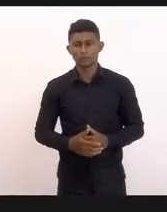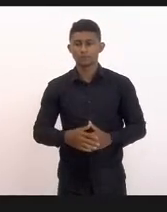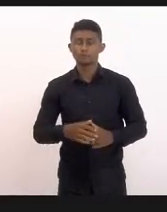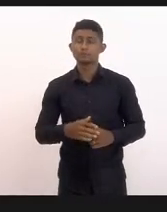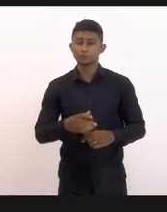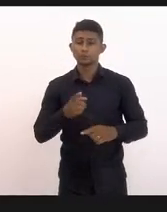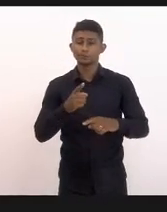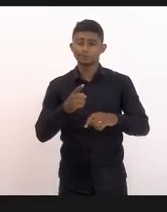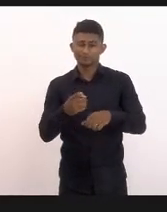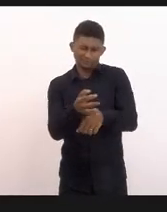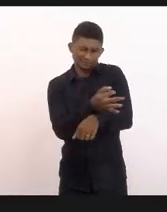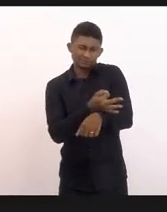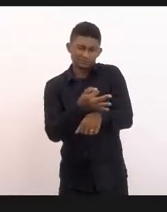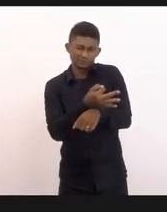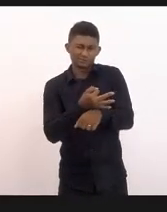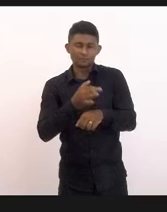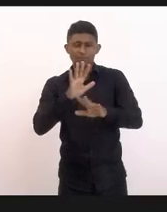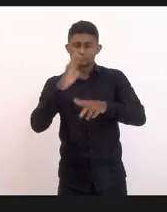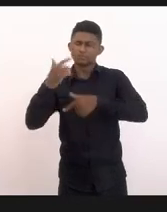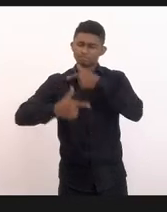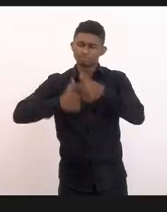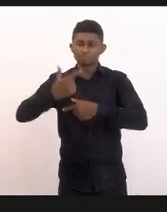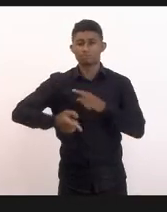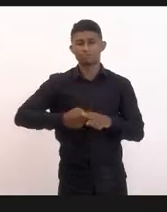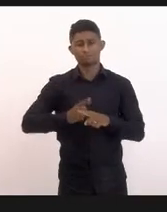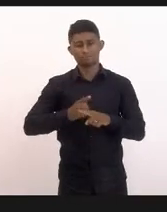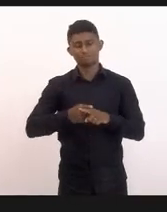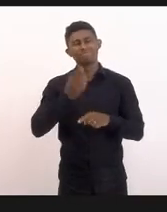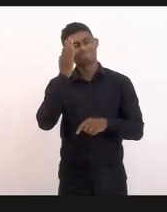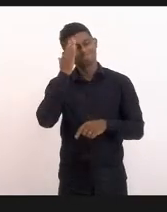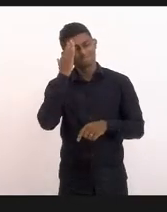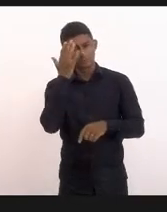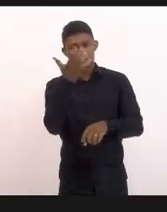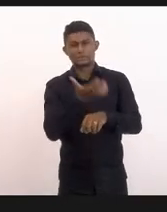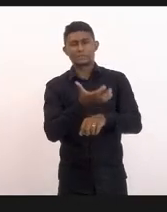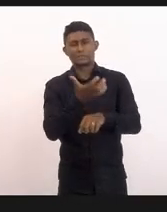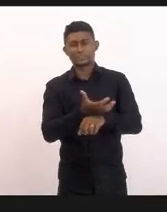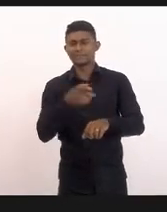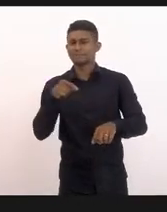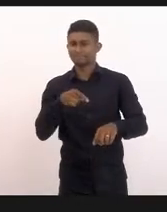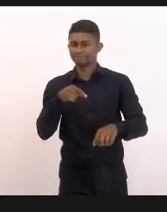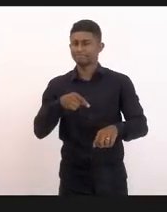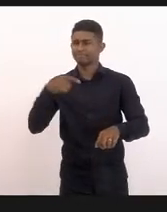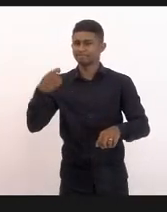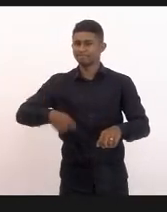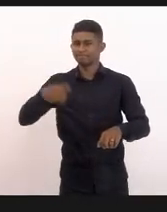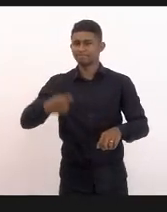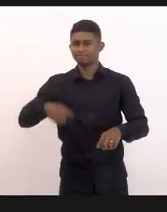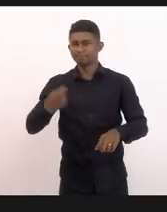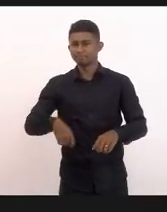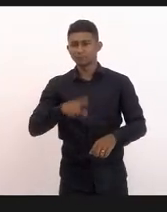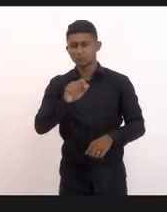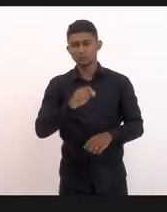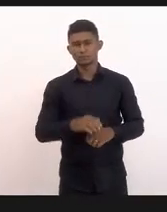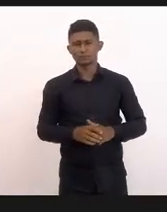entendemos que essa matéria merecia, né, que esse recesso fosse